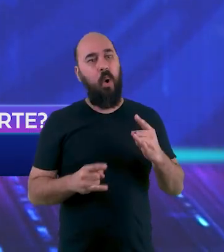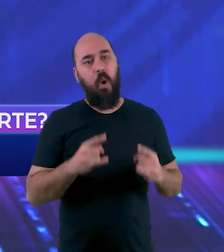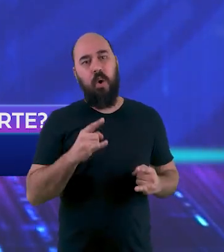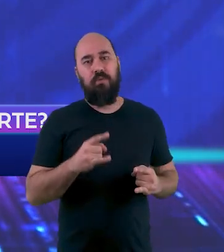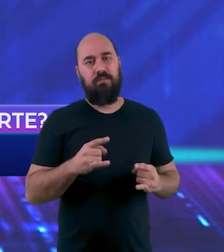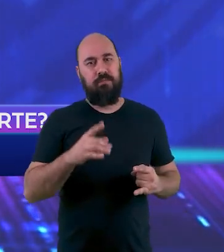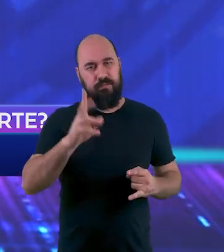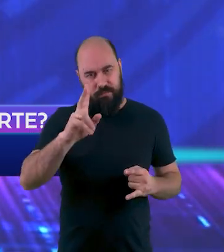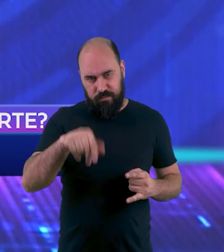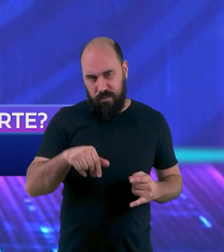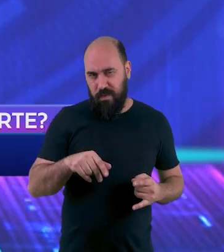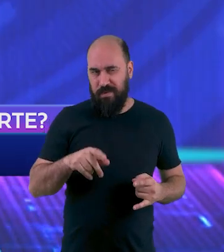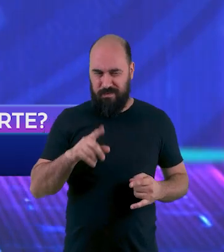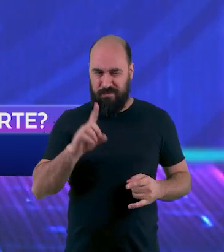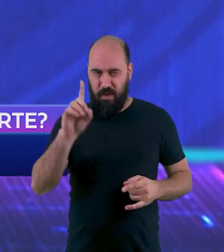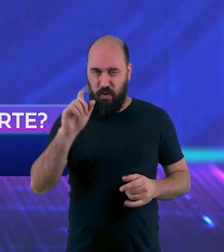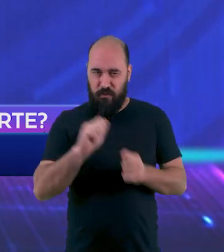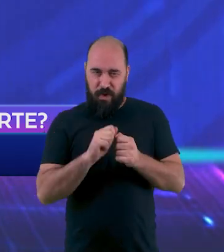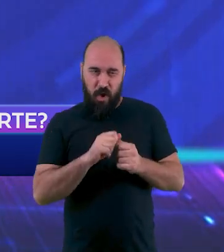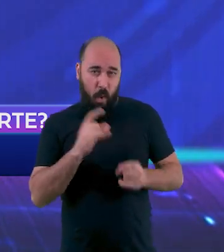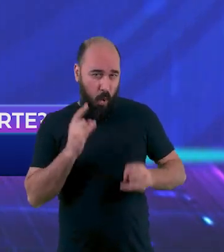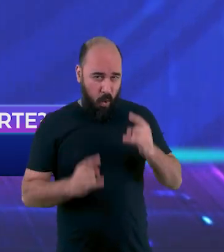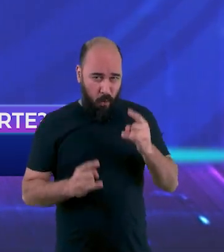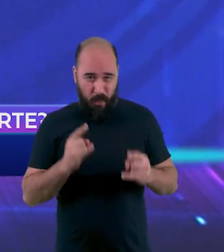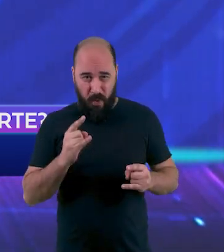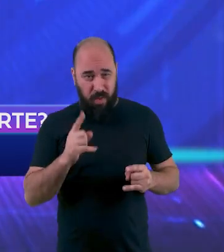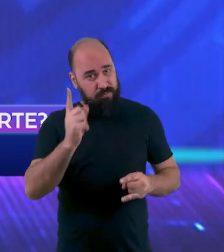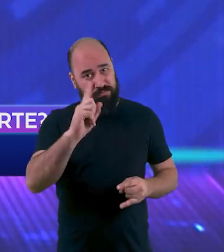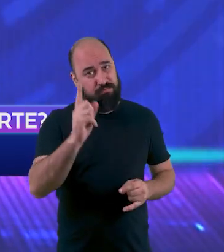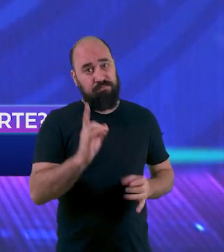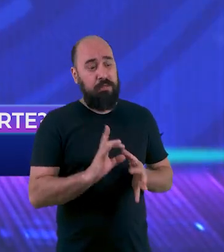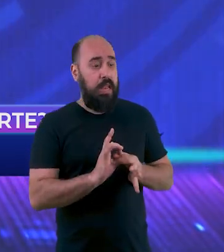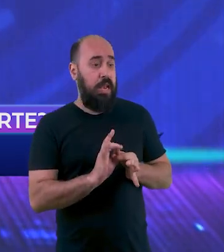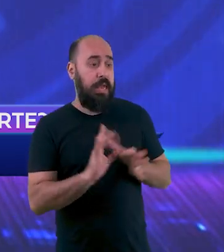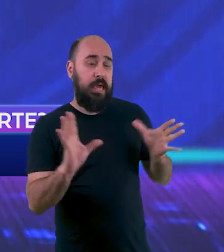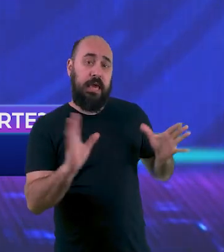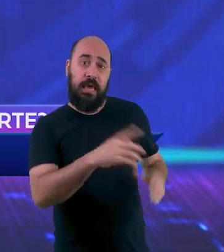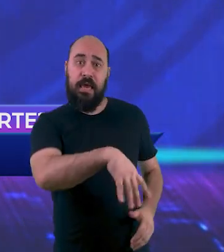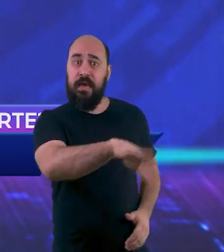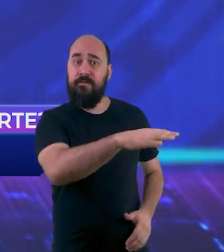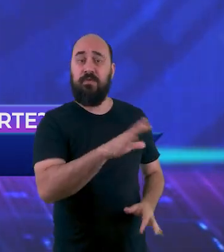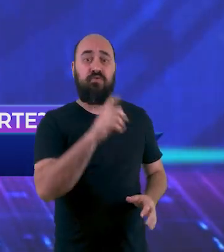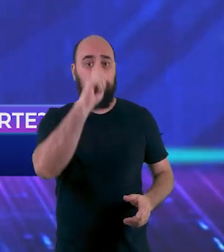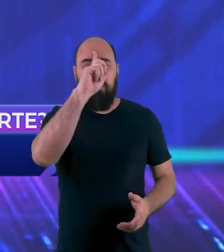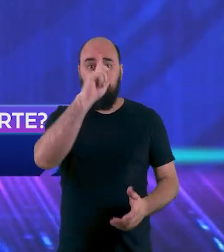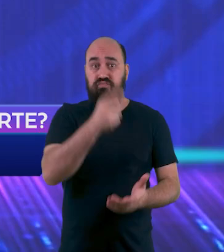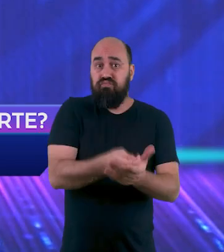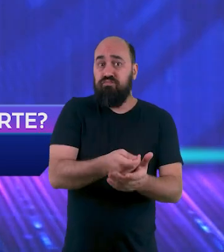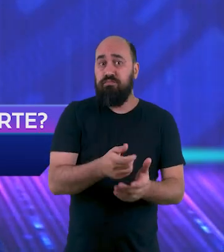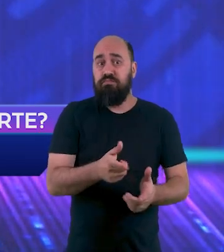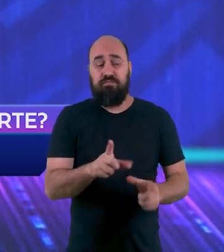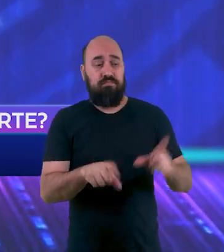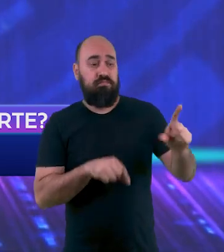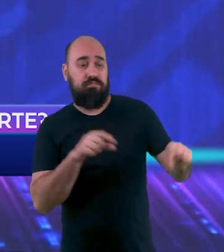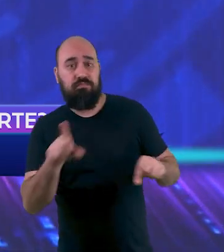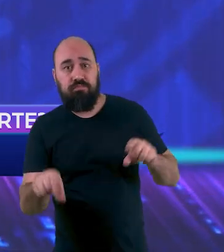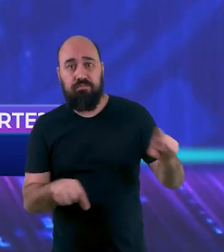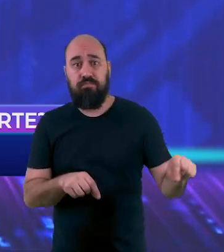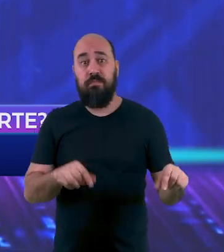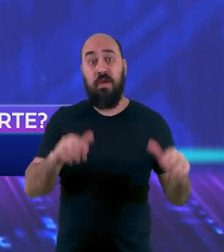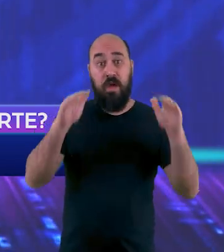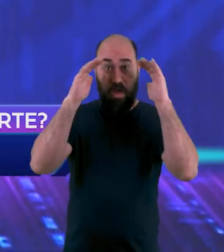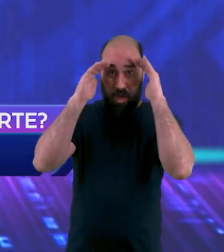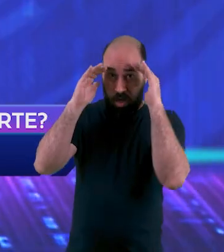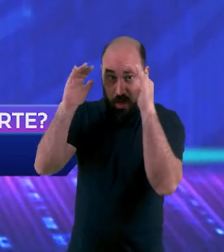E Deus não criou robôs para povoar a terra. Deus criou seres livres. Deus gosta que exista adoração